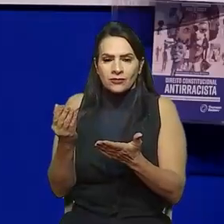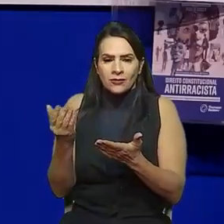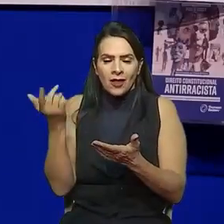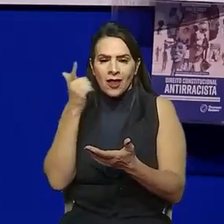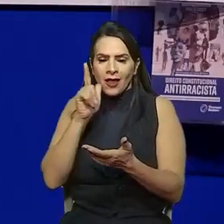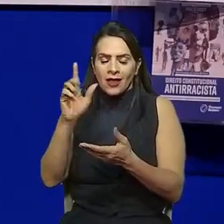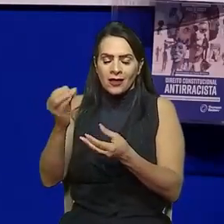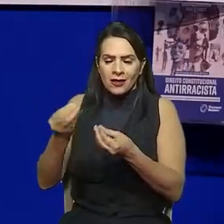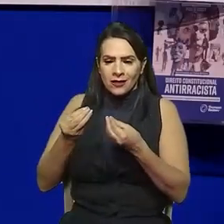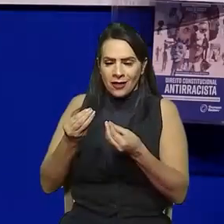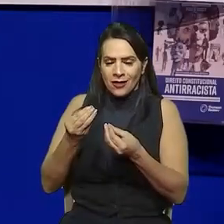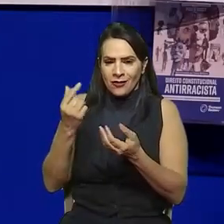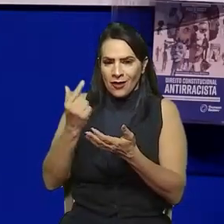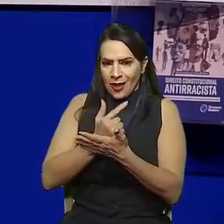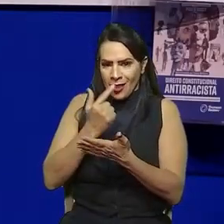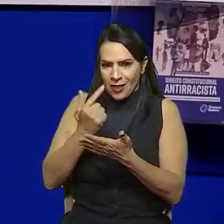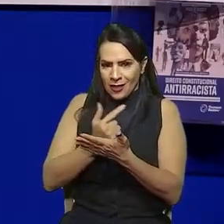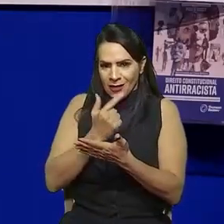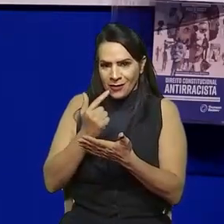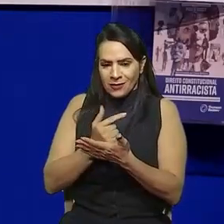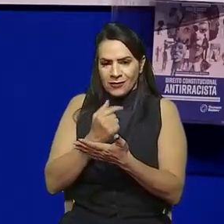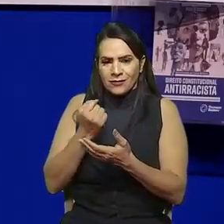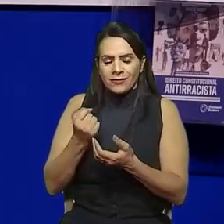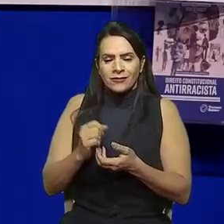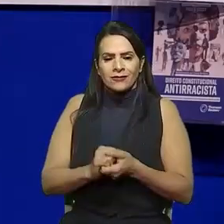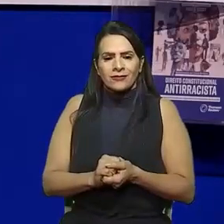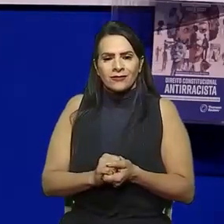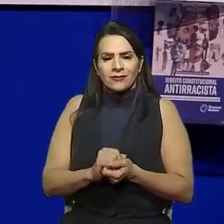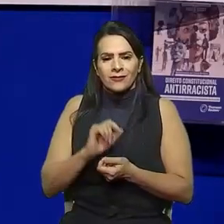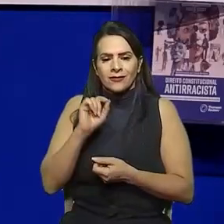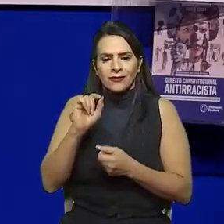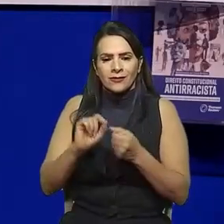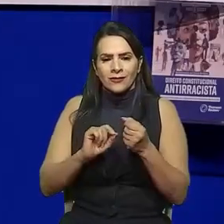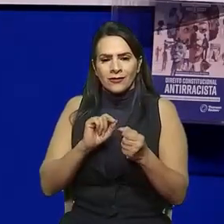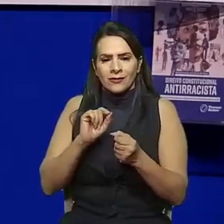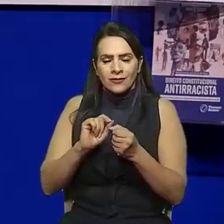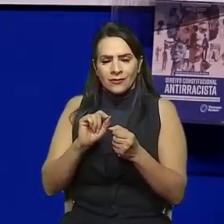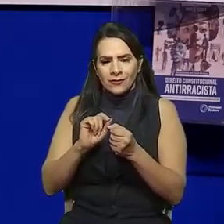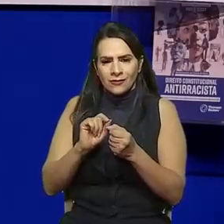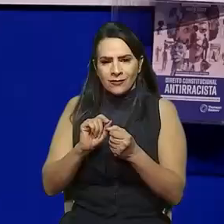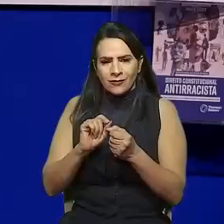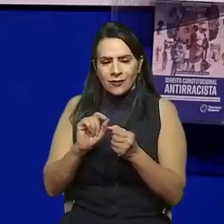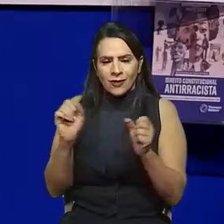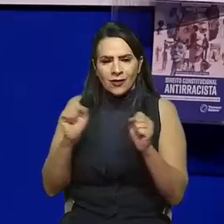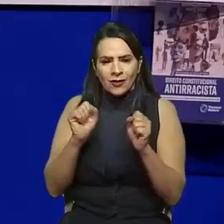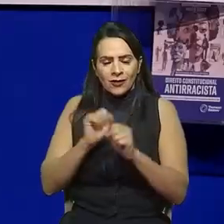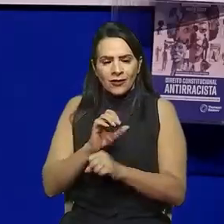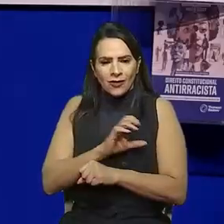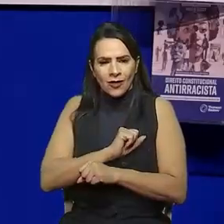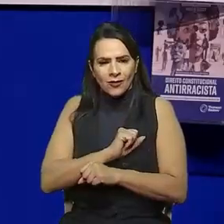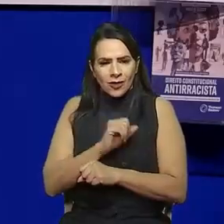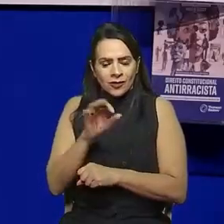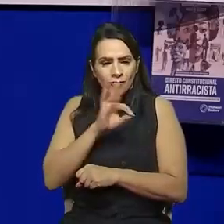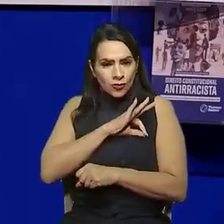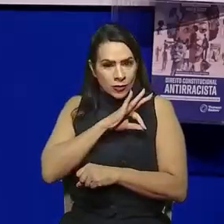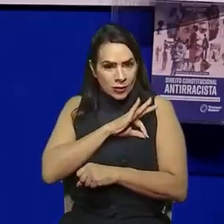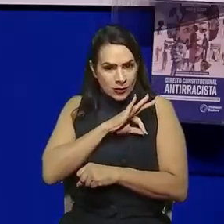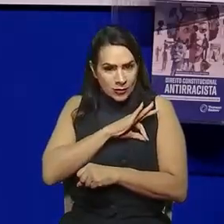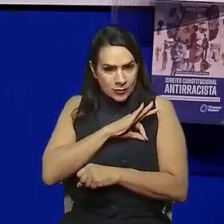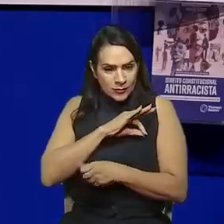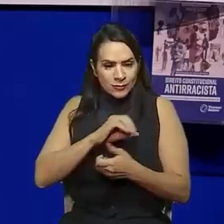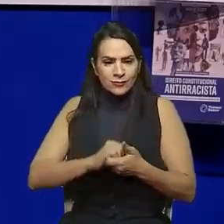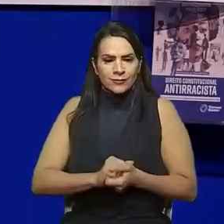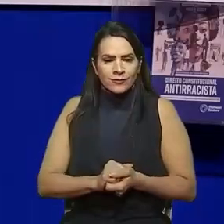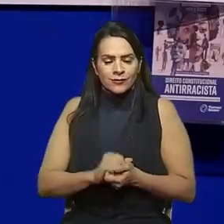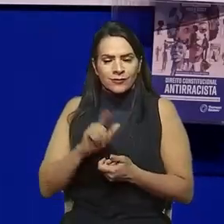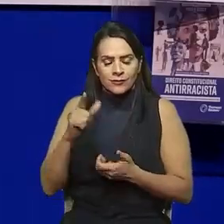ganhei um livro do Simenon, que é o que faz o Comissário Maigret. Eu gosto de romance policial. E